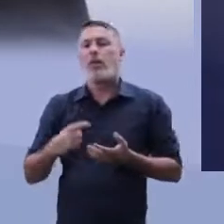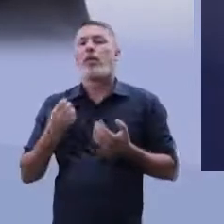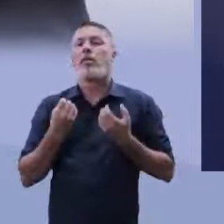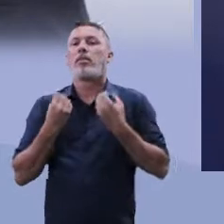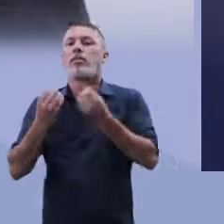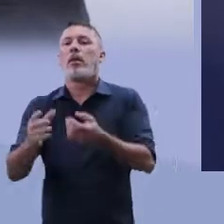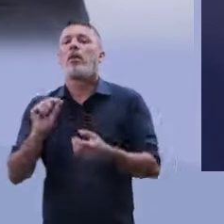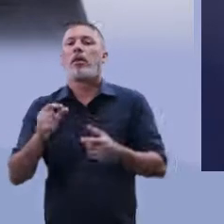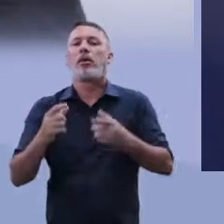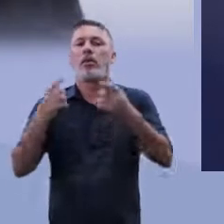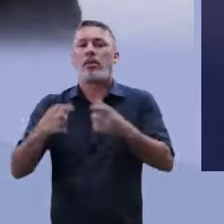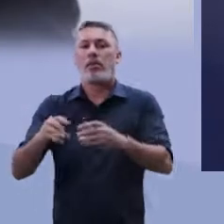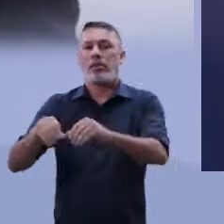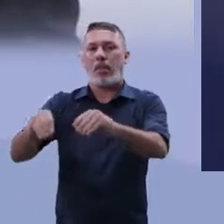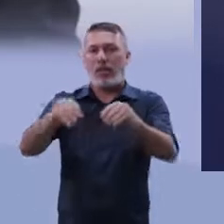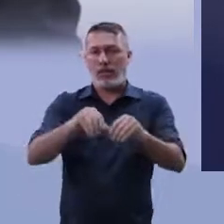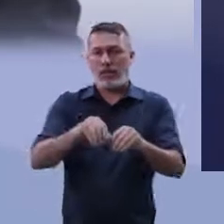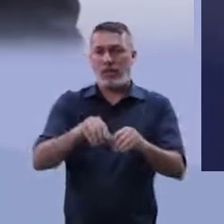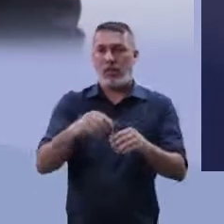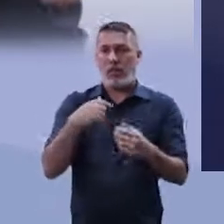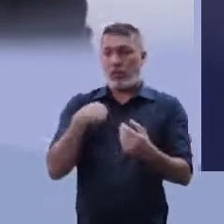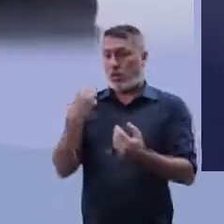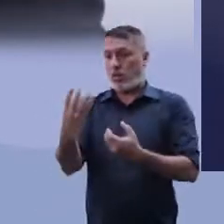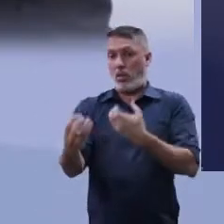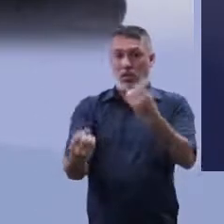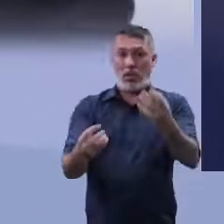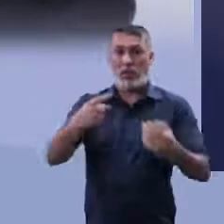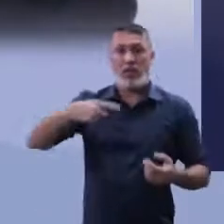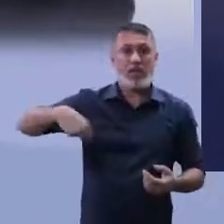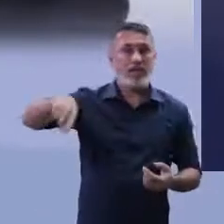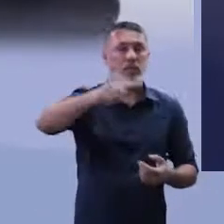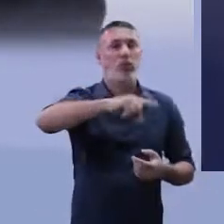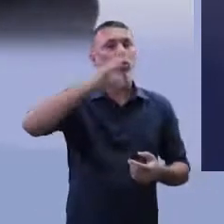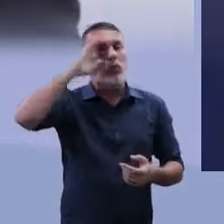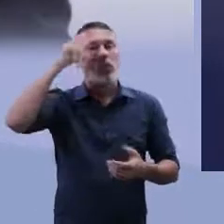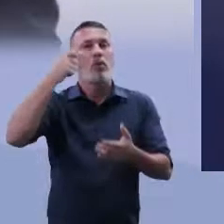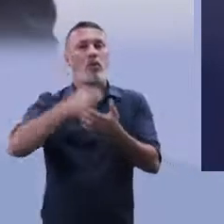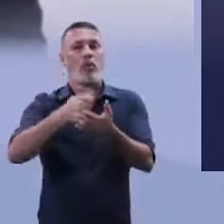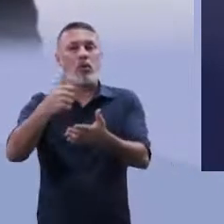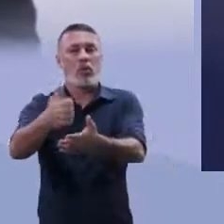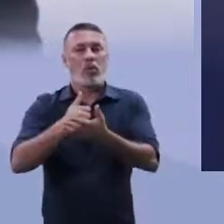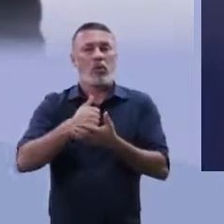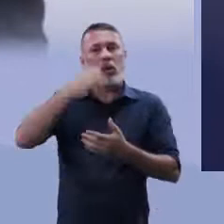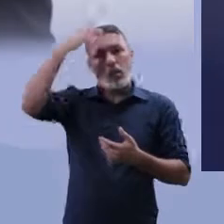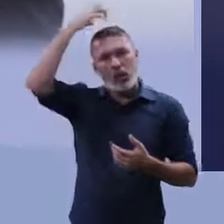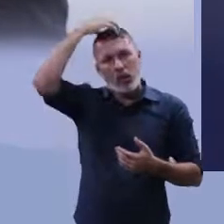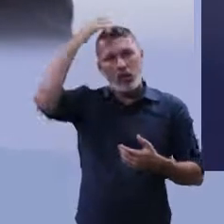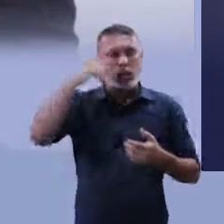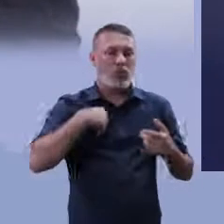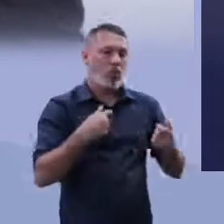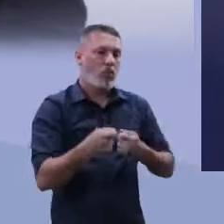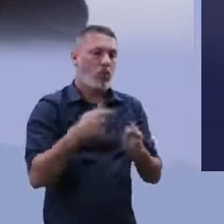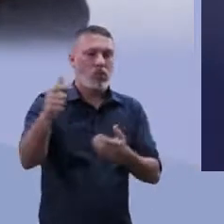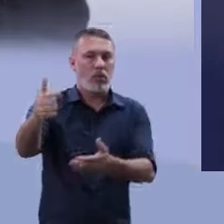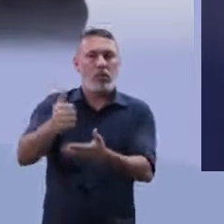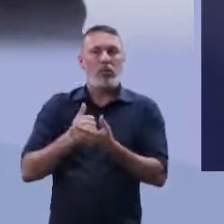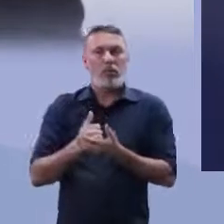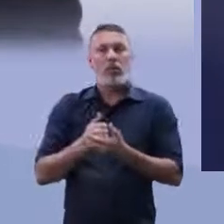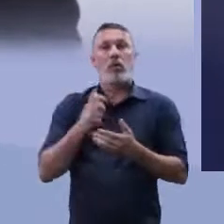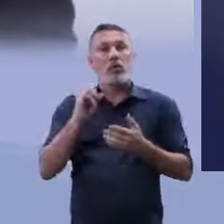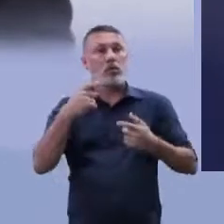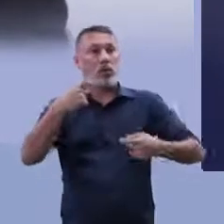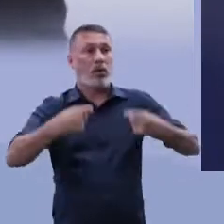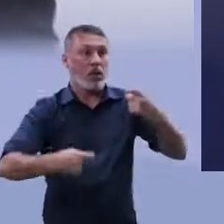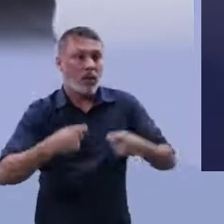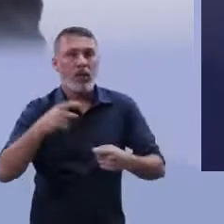Os vassalos recebiam um feudo, uma terra, e tinham como obrigação auxiliar o rei, o suzerano, na execução da justiça, na